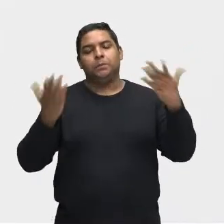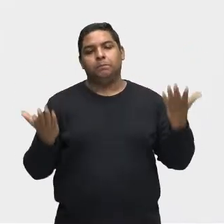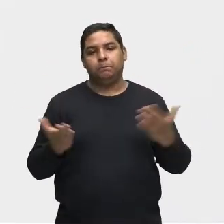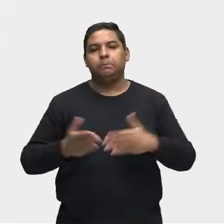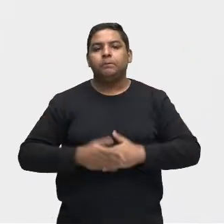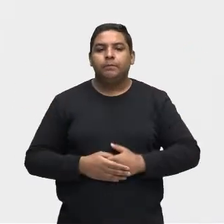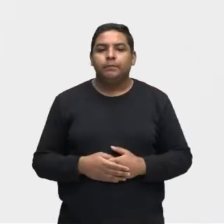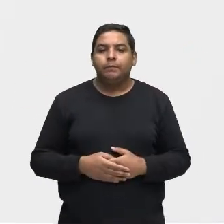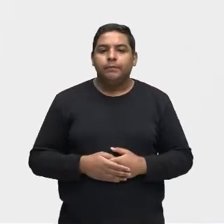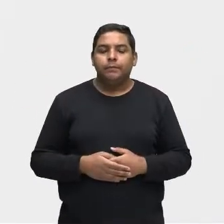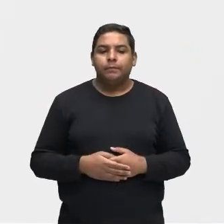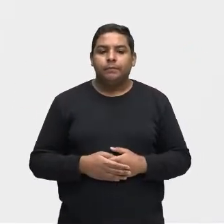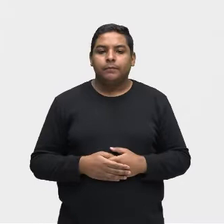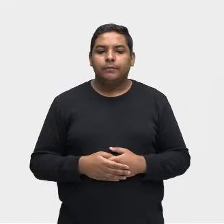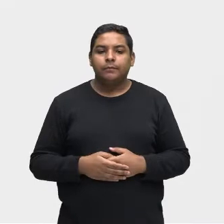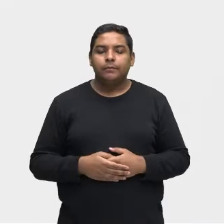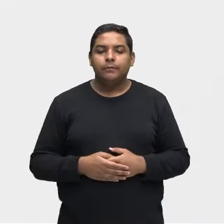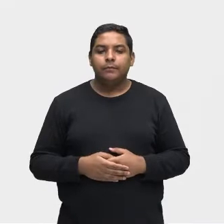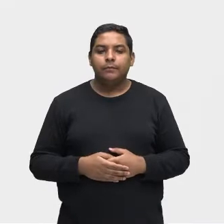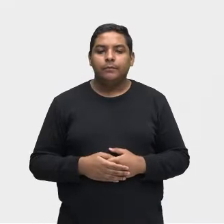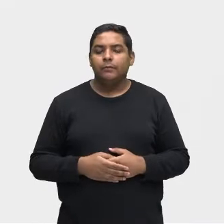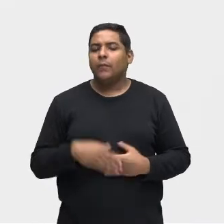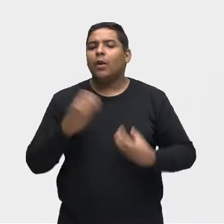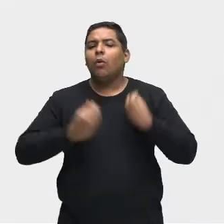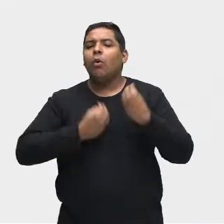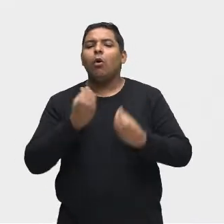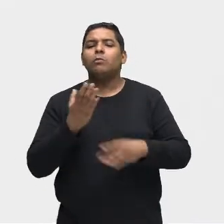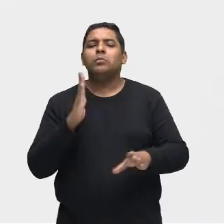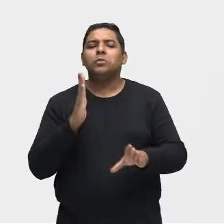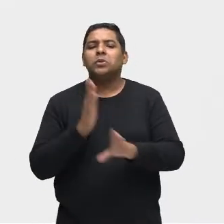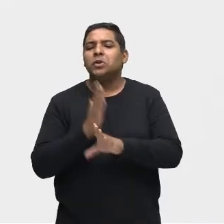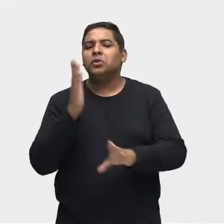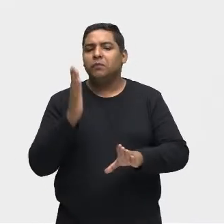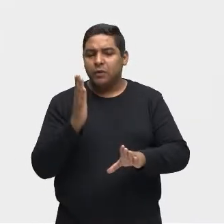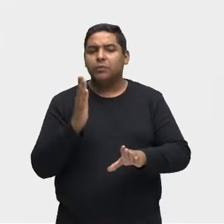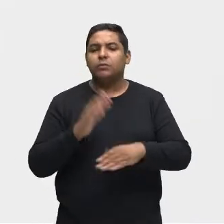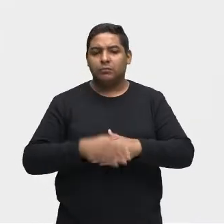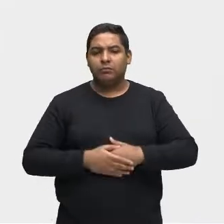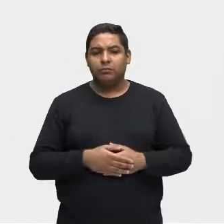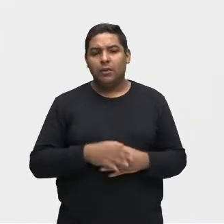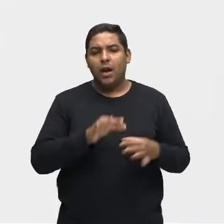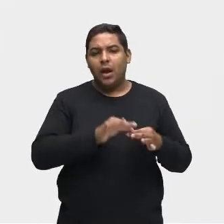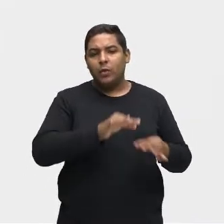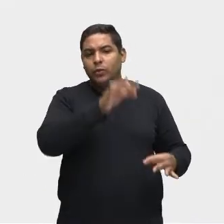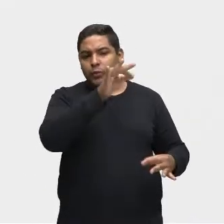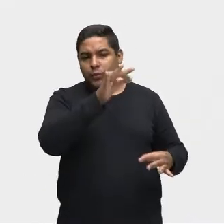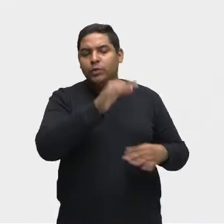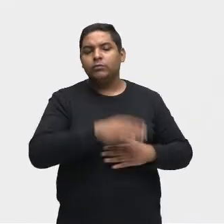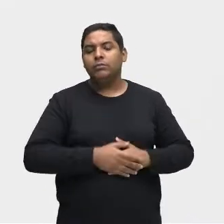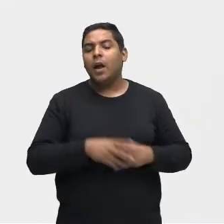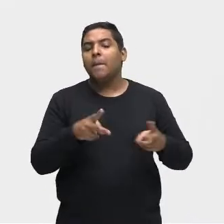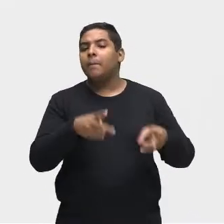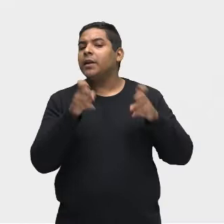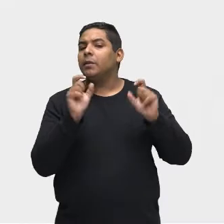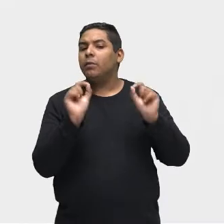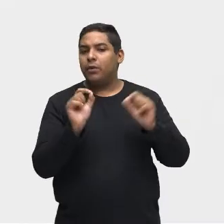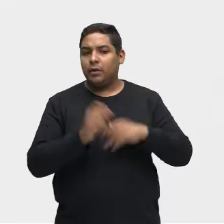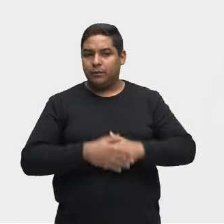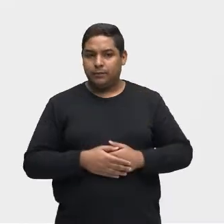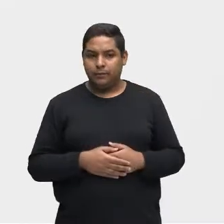menor. Como eu identifico a altura? Lembra? Olha só, eu observo onde.